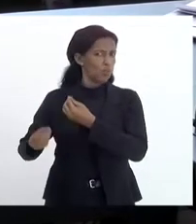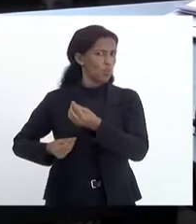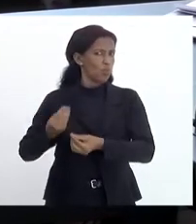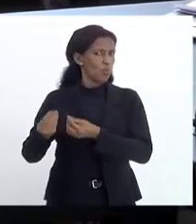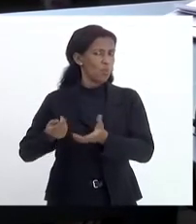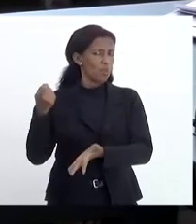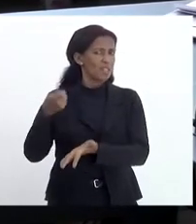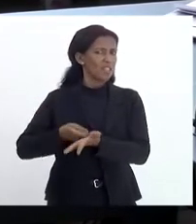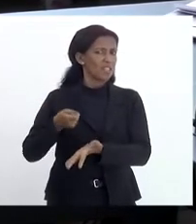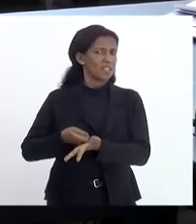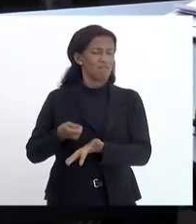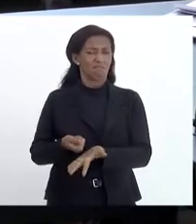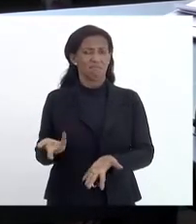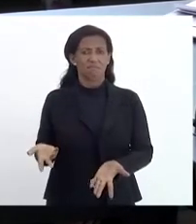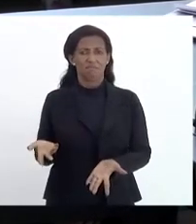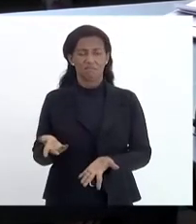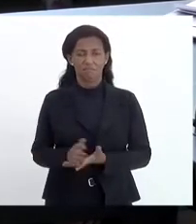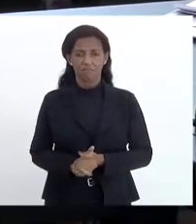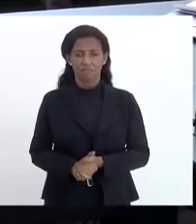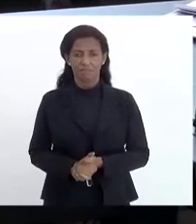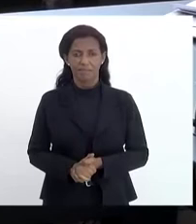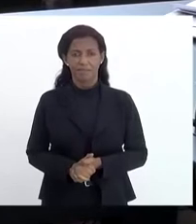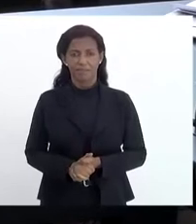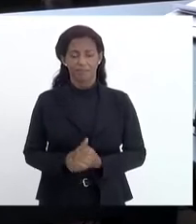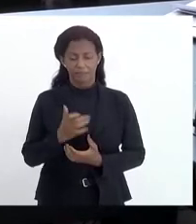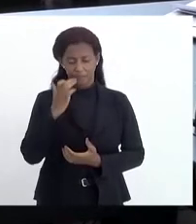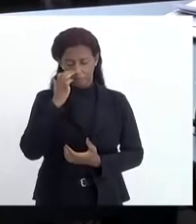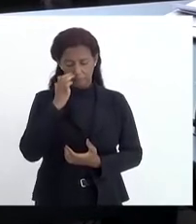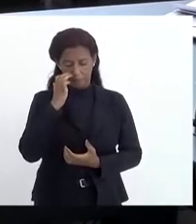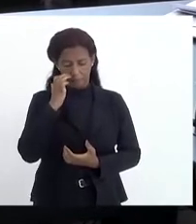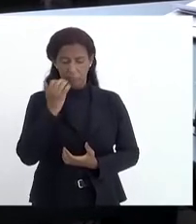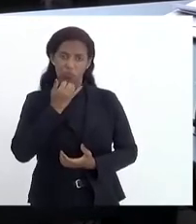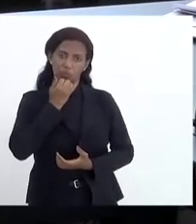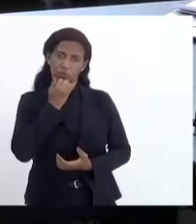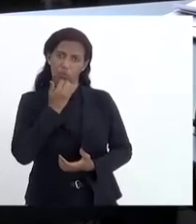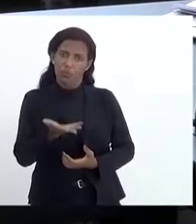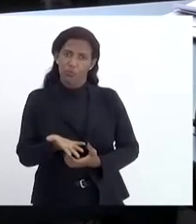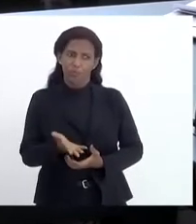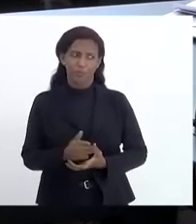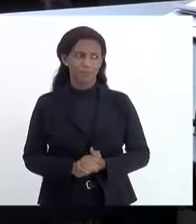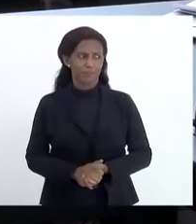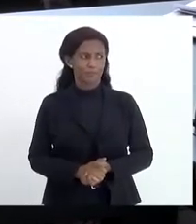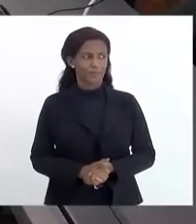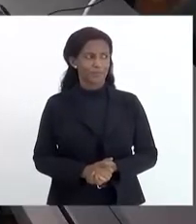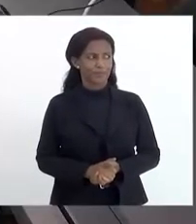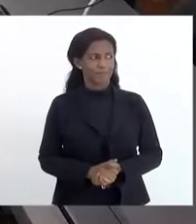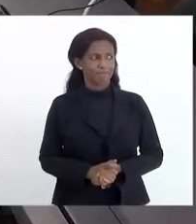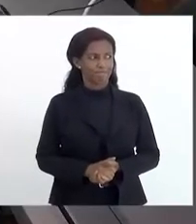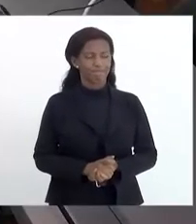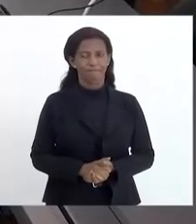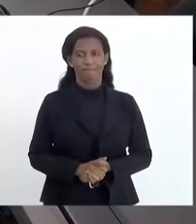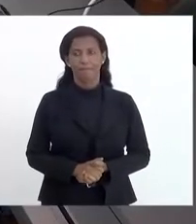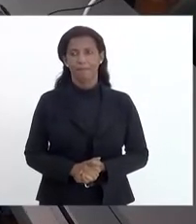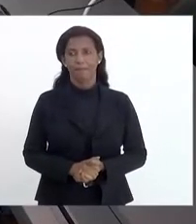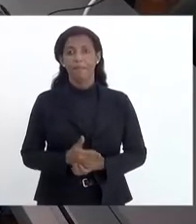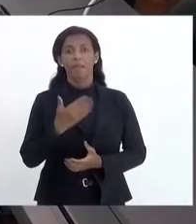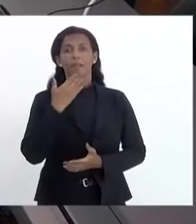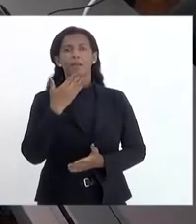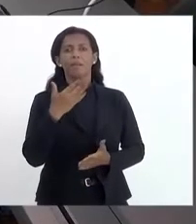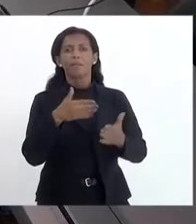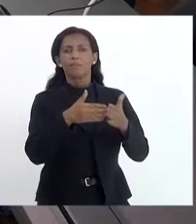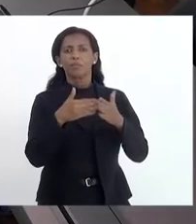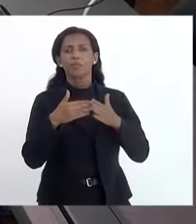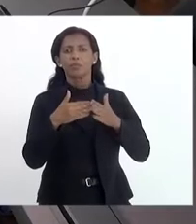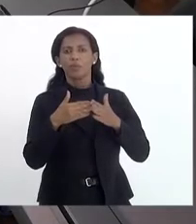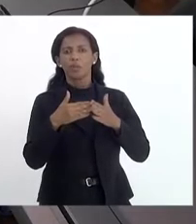determinando? Tá certo. Desculpe, mas... Vossa Excelência está abrindo voto em separado? Não, estou